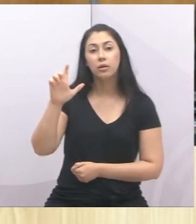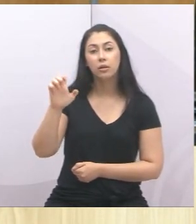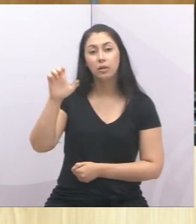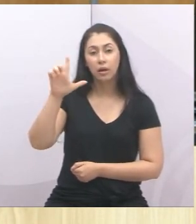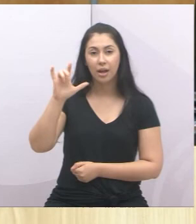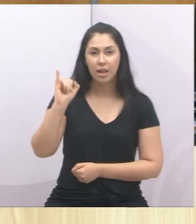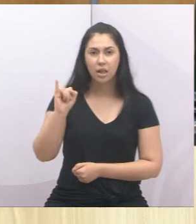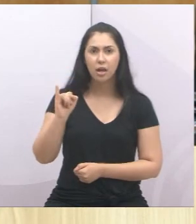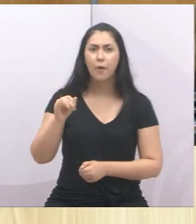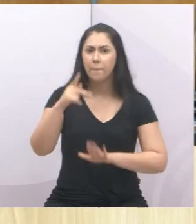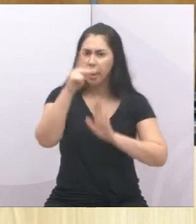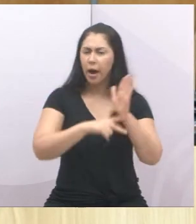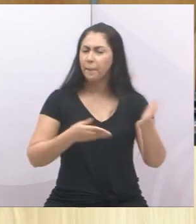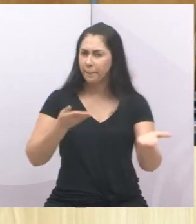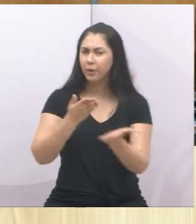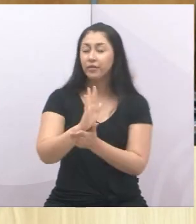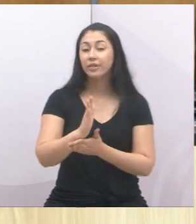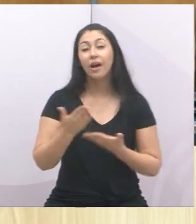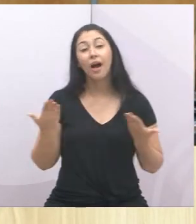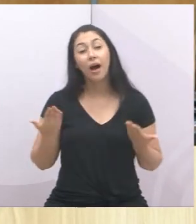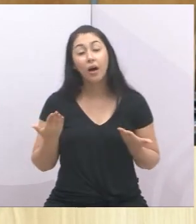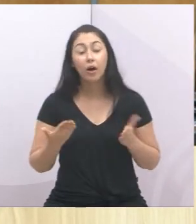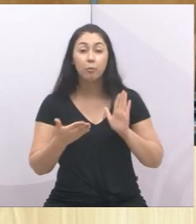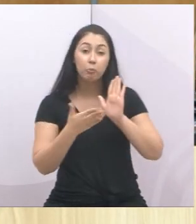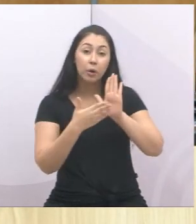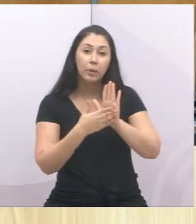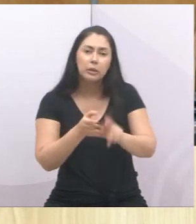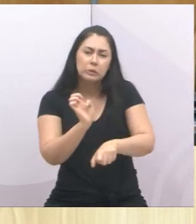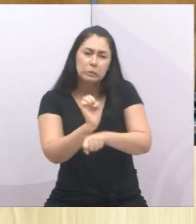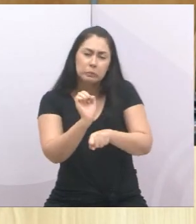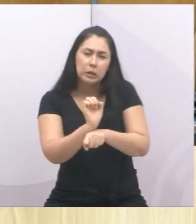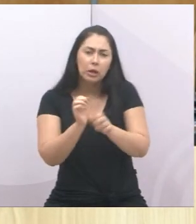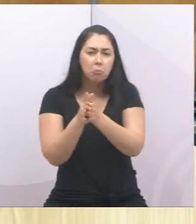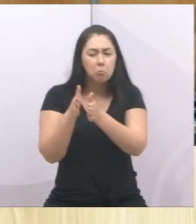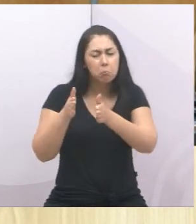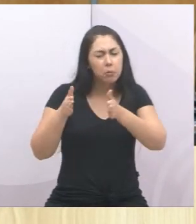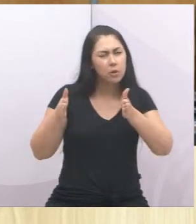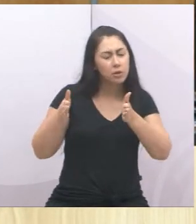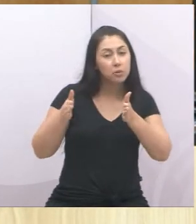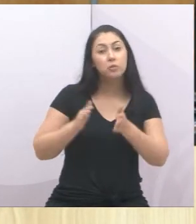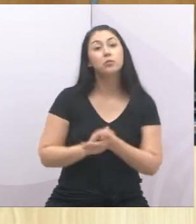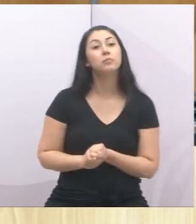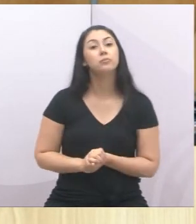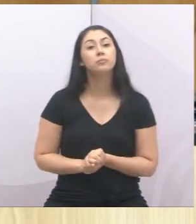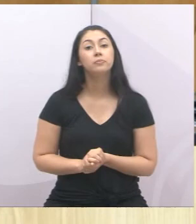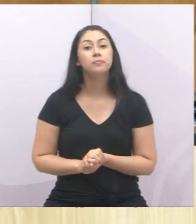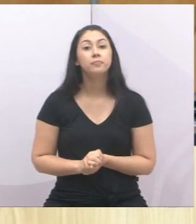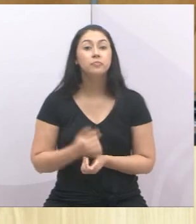por aclamação. Proponho agora a suspensão da sessão por alguns minutos para